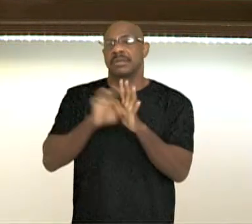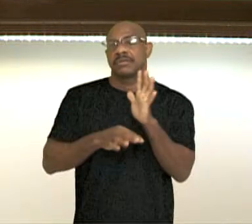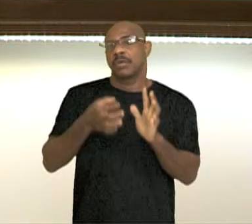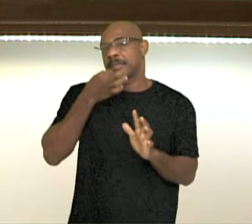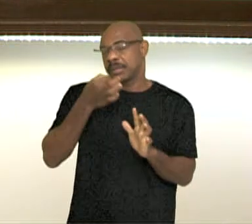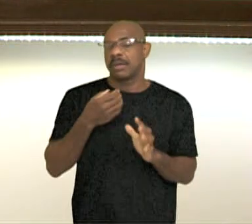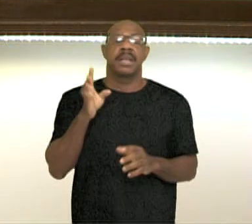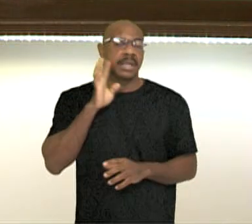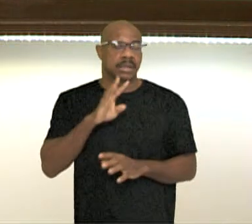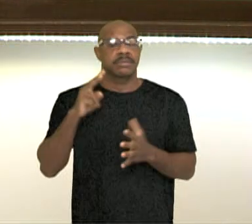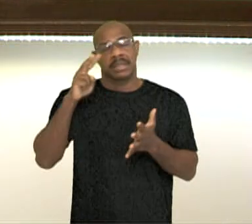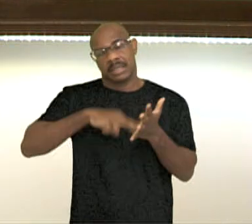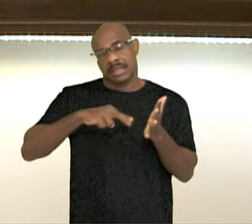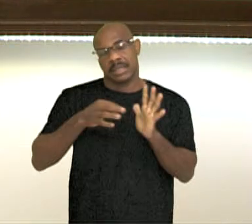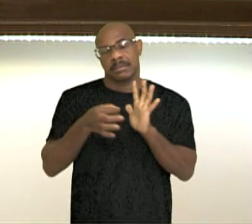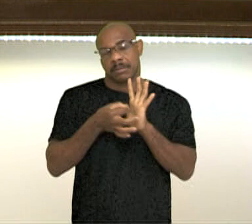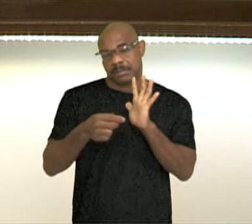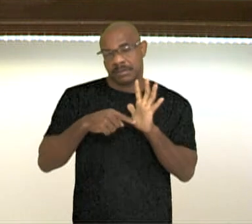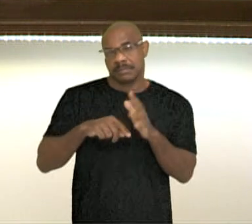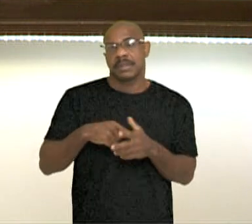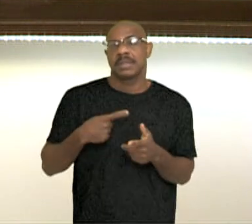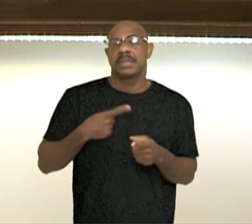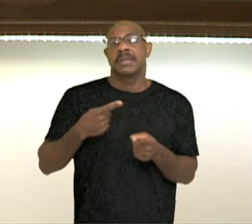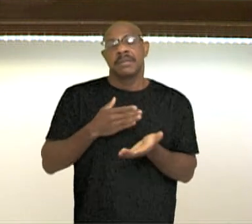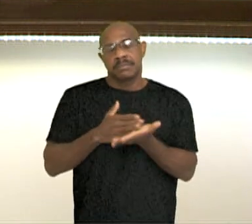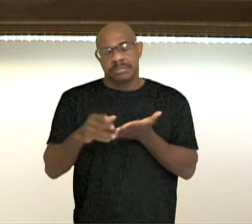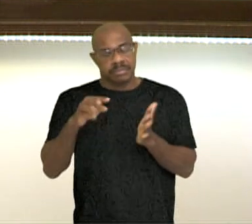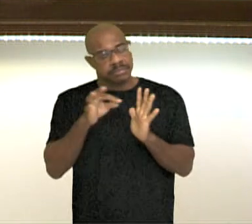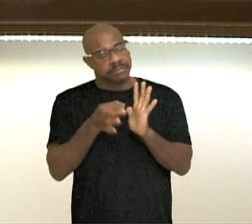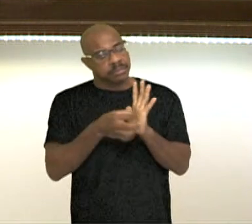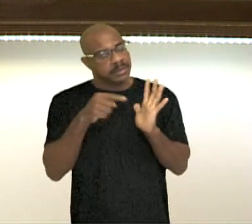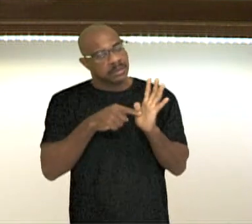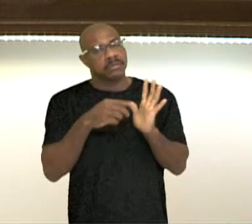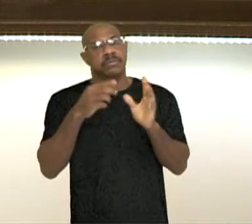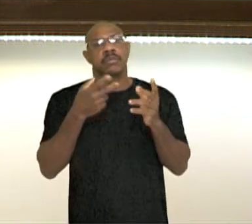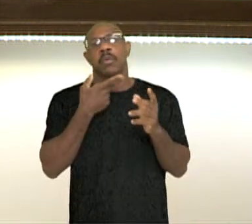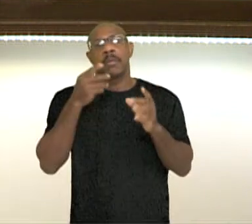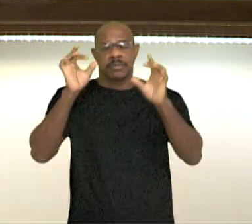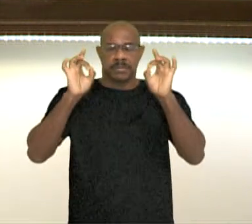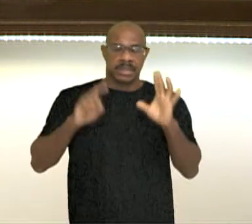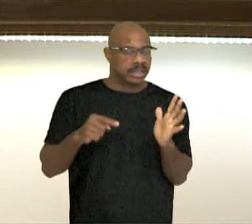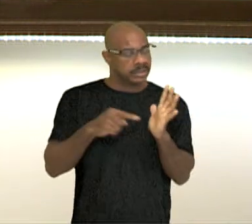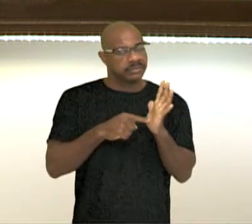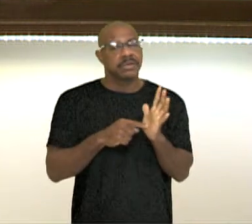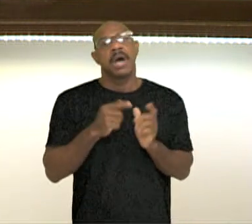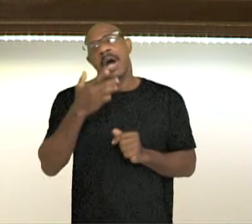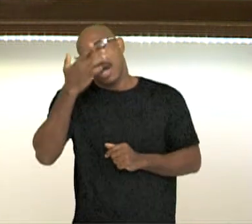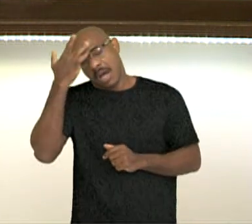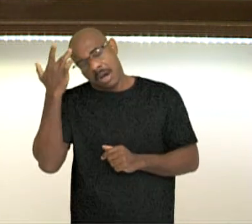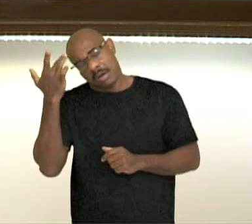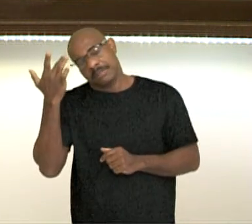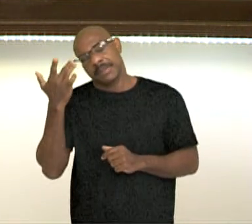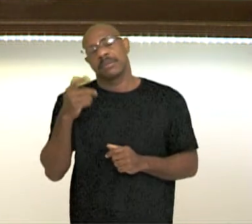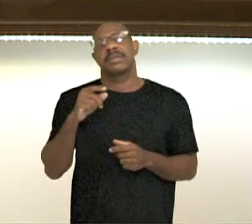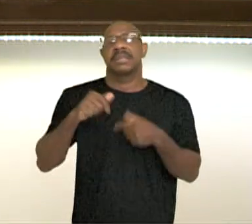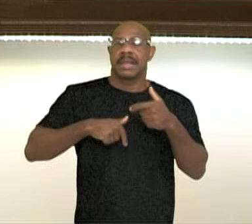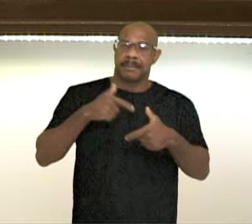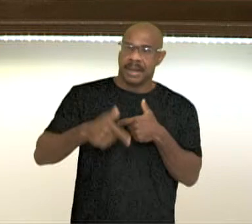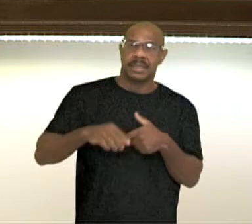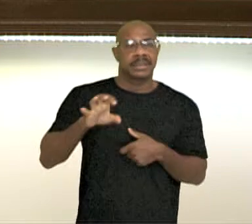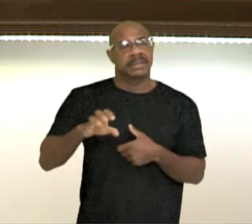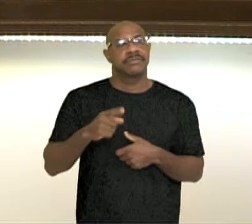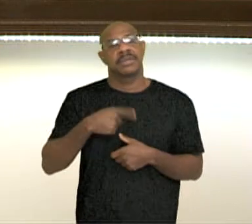de ser lido para que você consiga, a partir da opinião de um especialista, a opinião de alguém que trabalhe com isso,